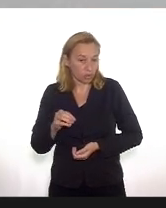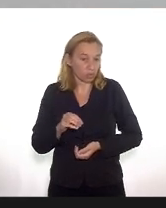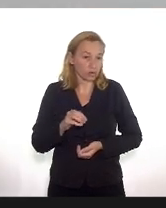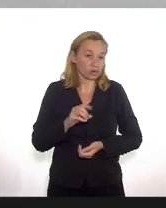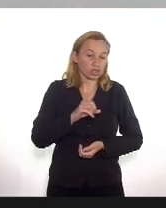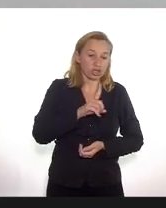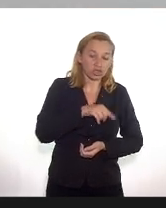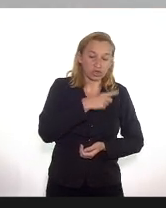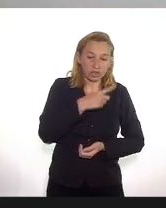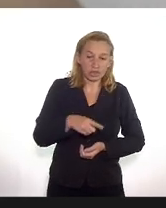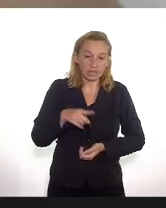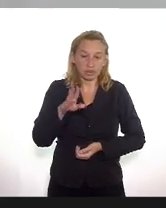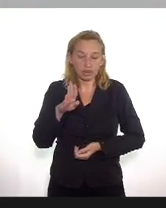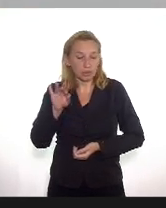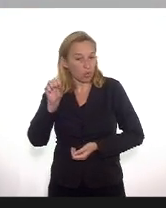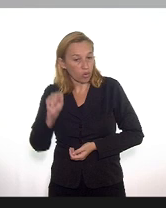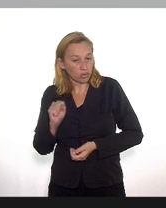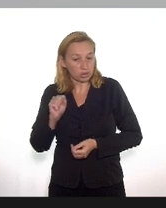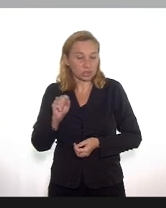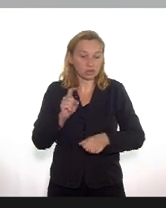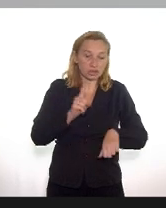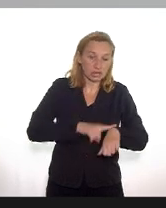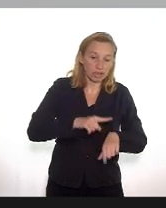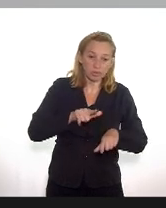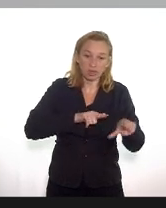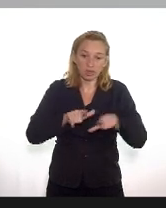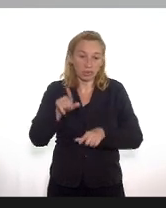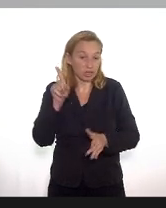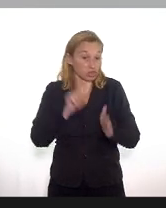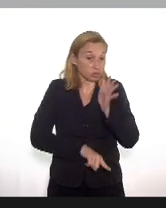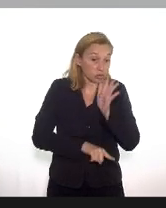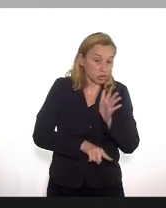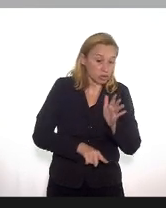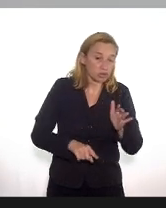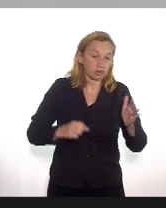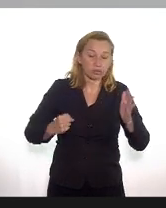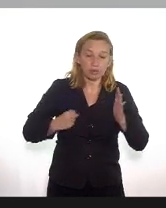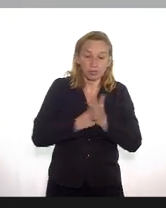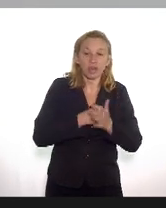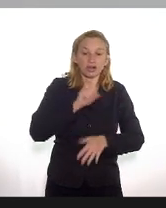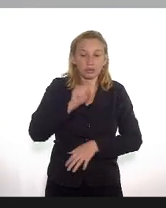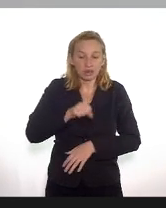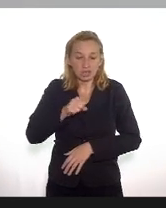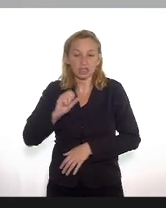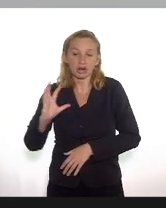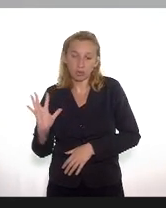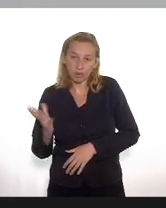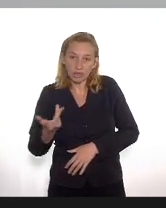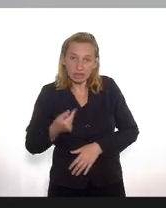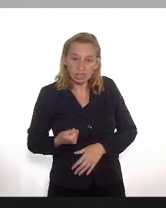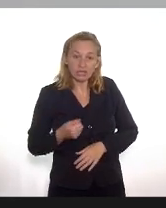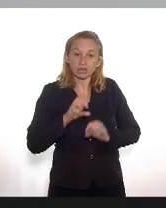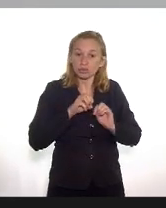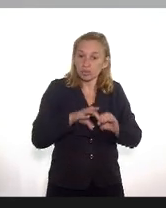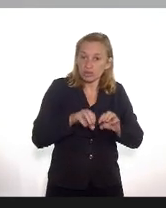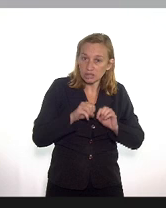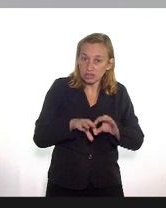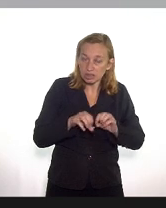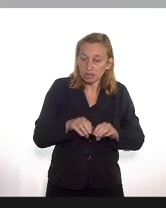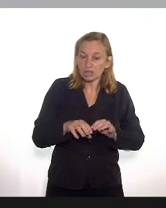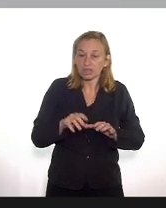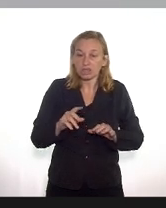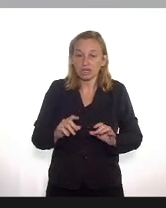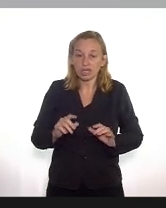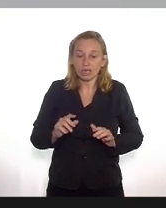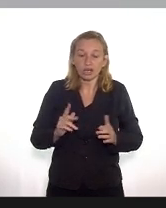das bolsas, diminuição da carga horária de trabalho, que traz um impacto, sim, na qualidade, né, do ensino que é